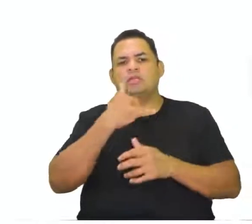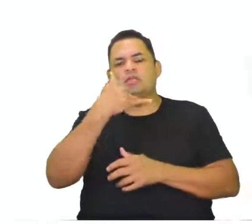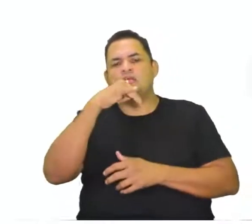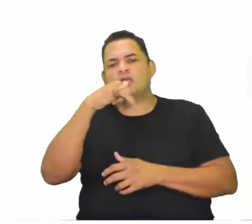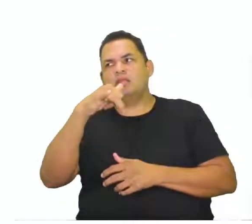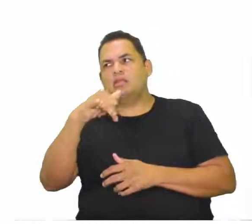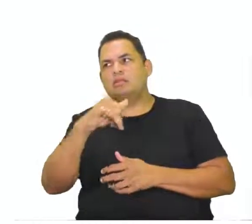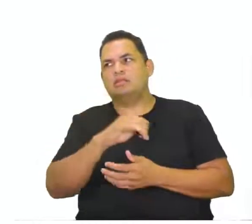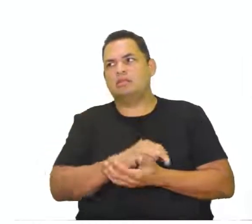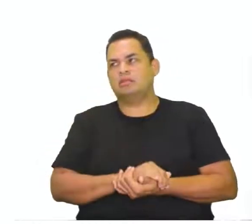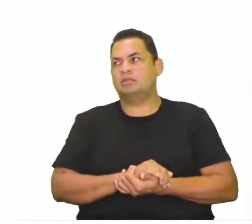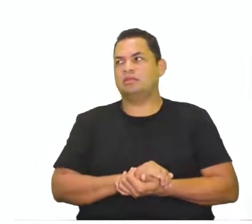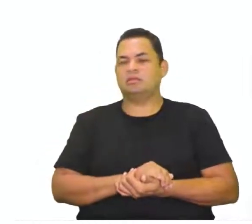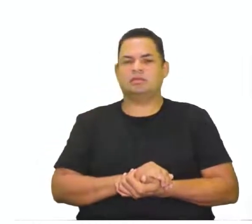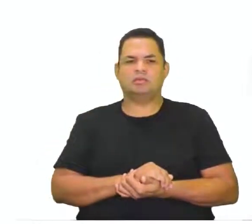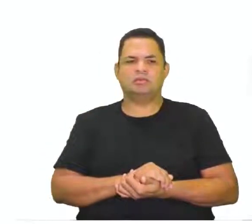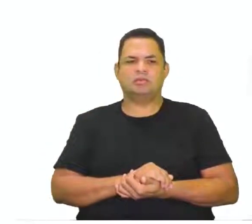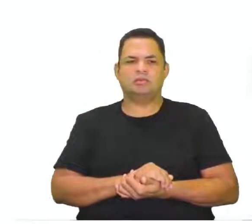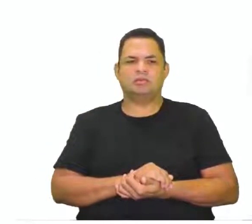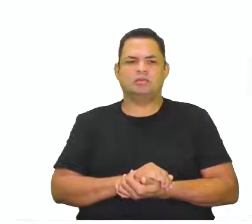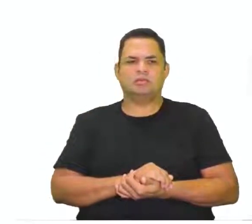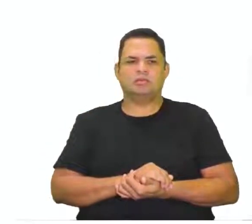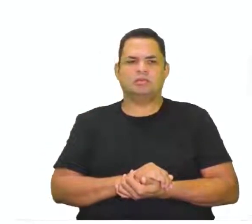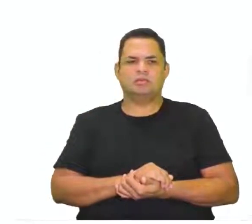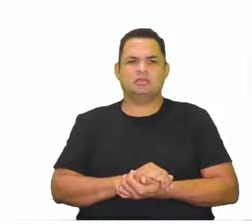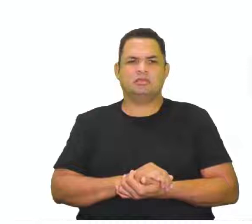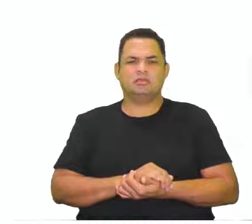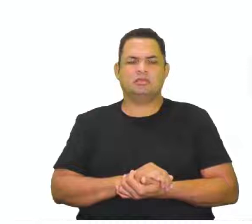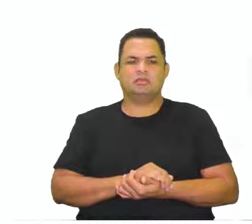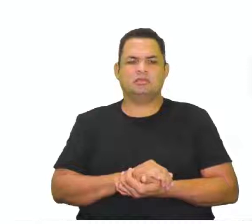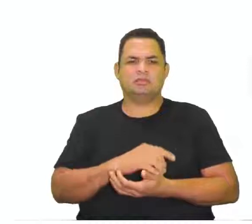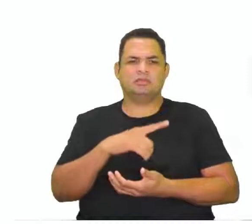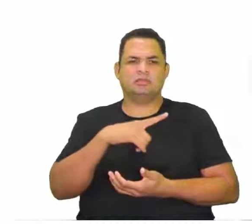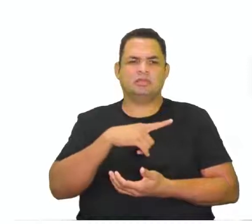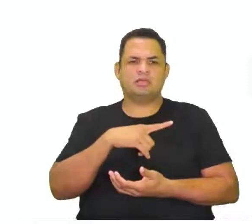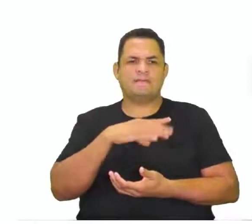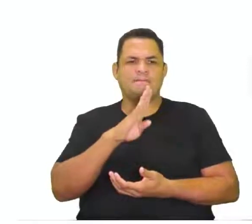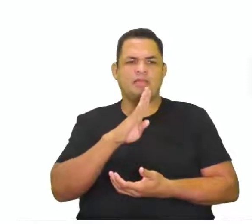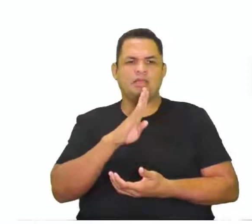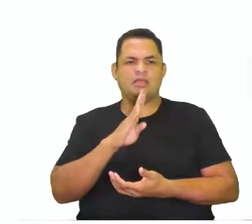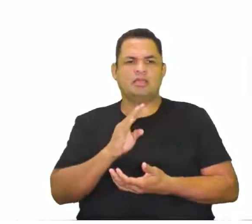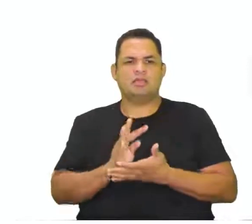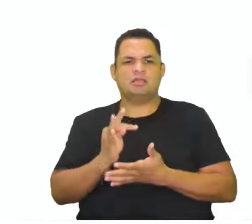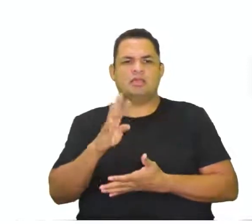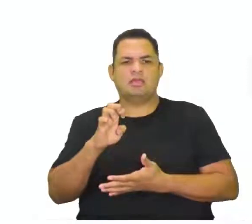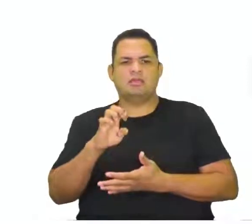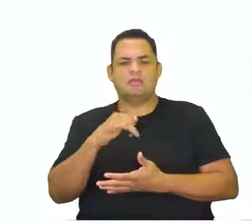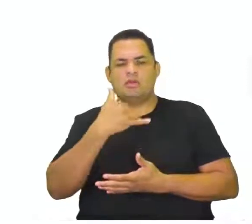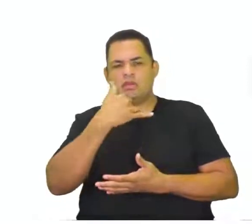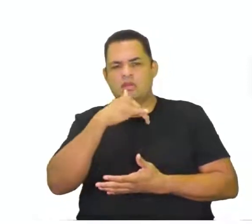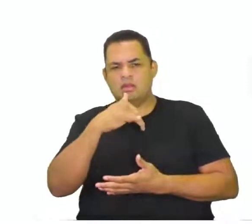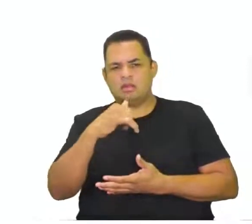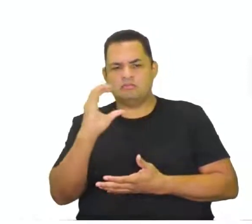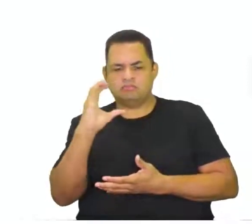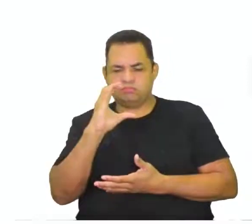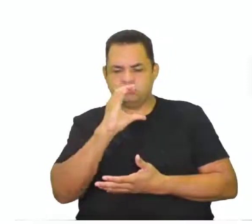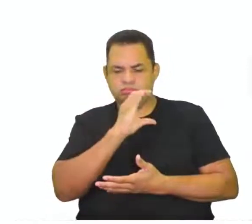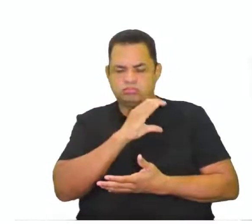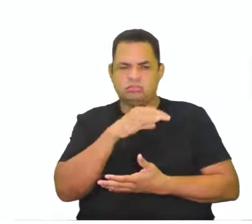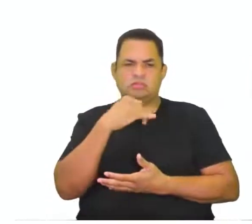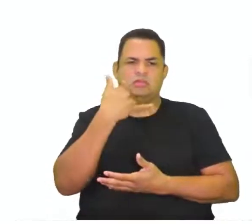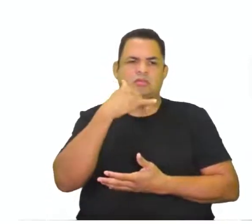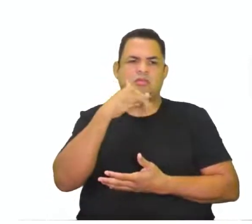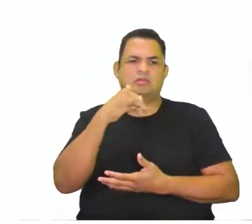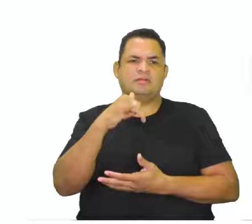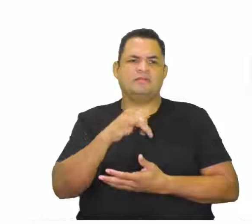energia elétrica. Aí nós temos a letra B, termoelétricas. As termoelétricas, elas